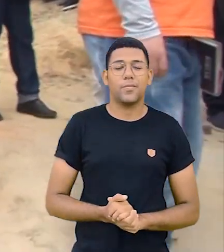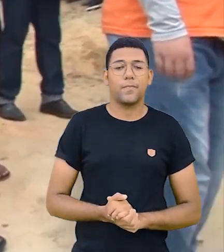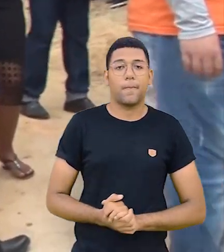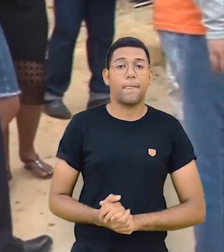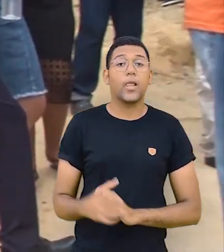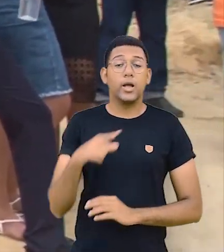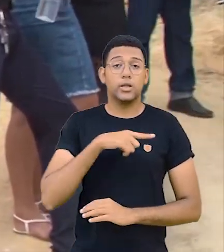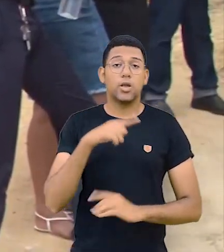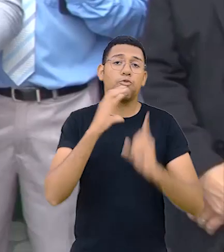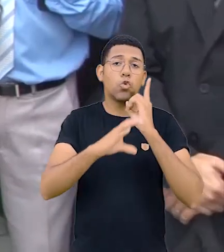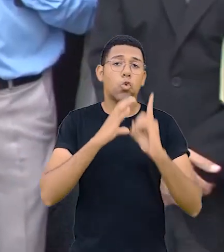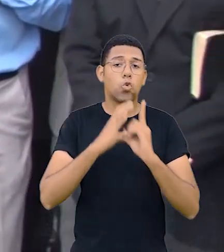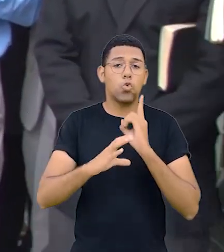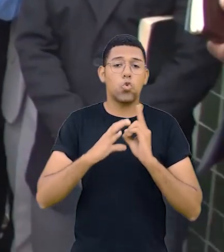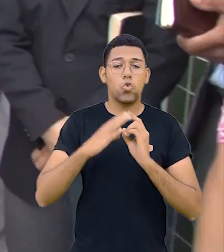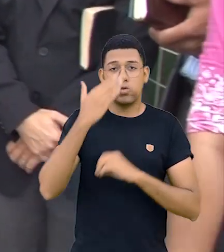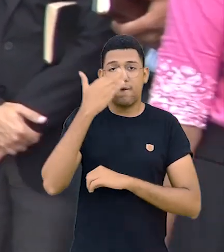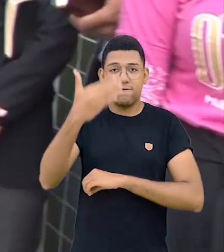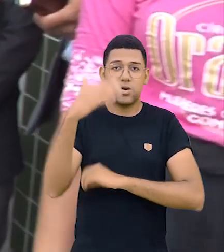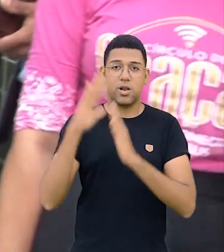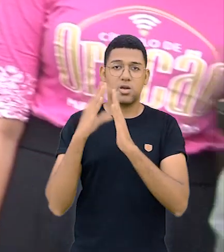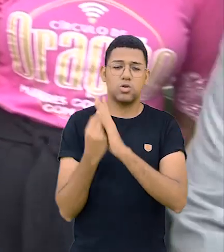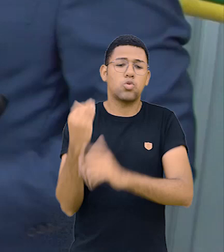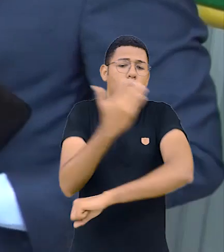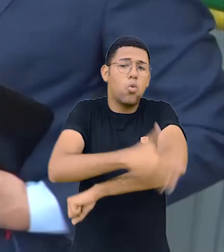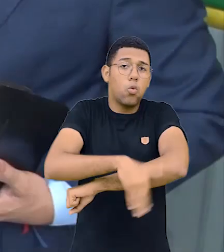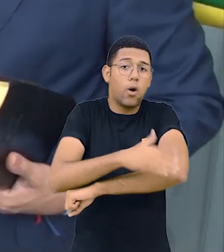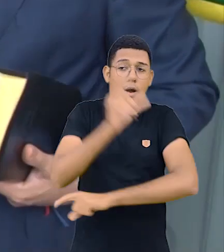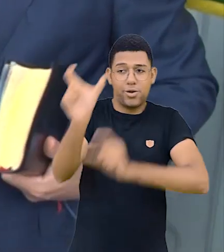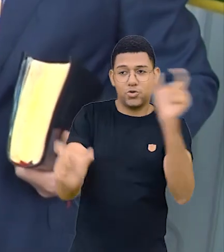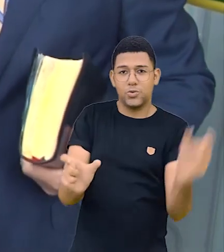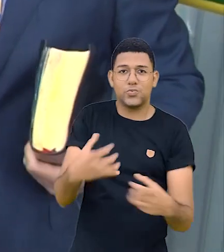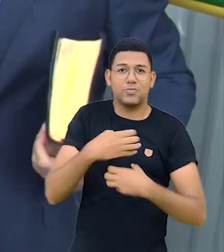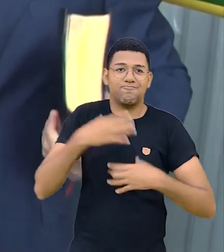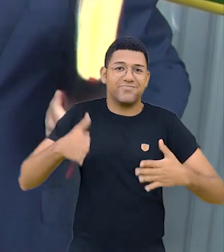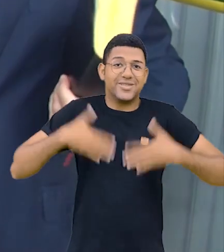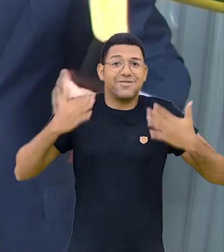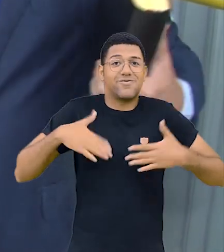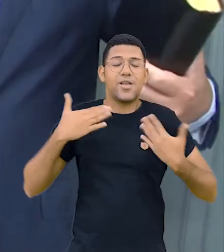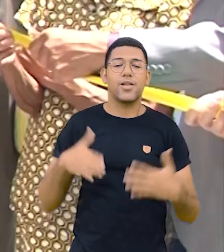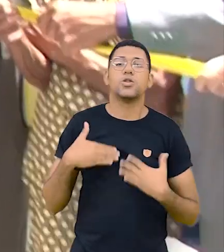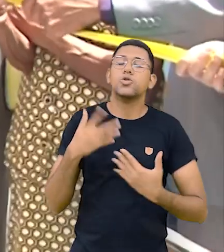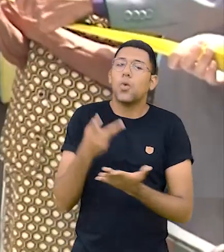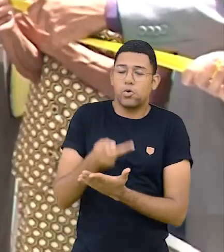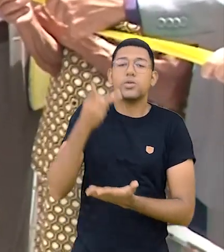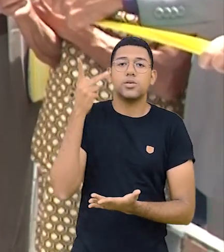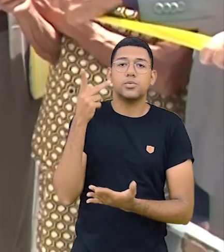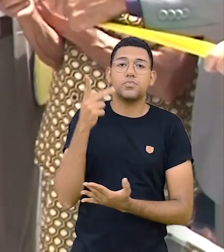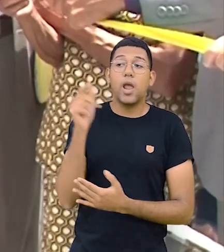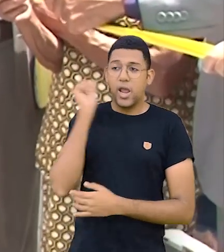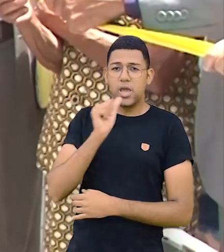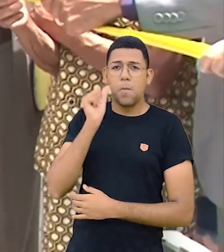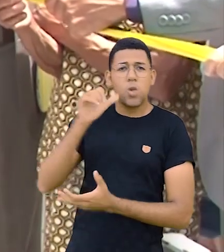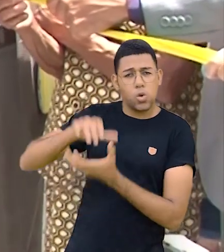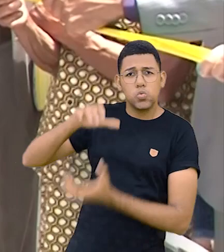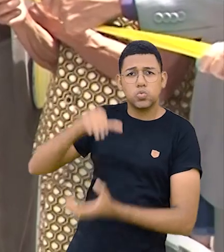Foi celebrado um culto na parte externa, onde os irmãos estavam muito felizes com o acontecimento. E a irmã Antônia